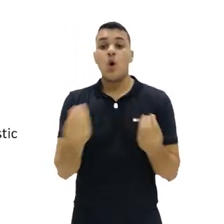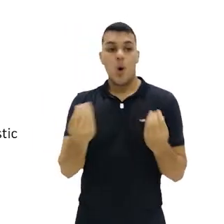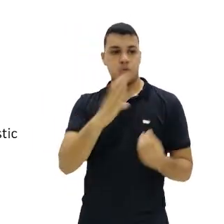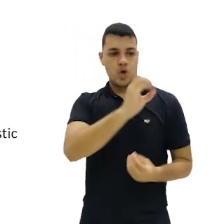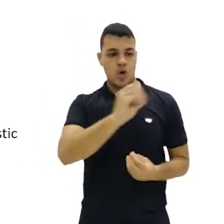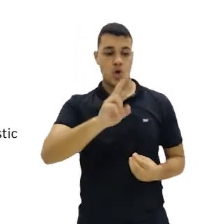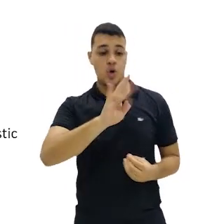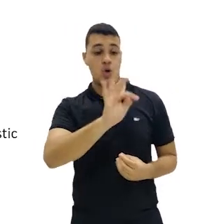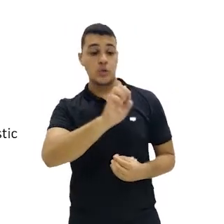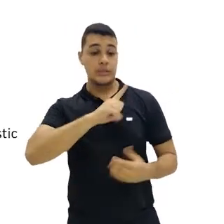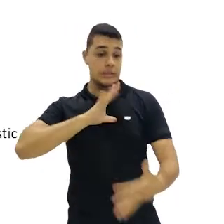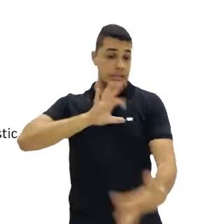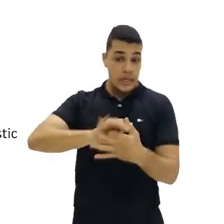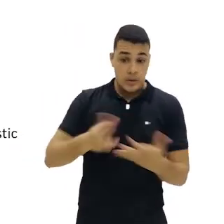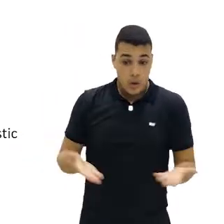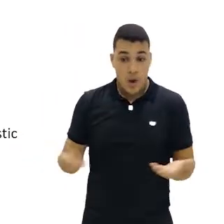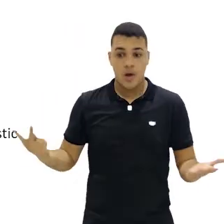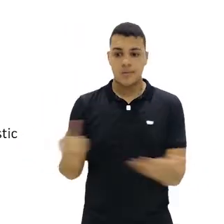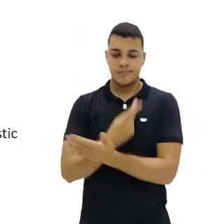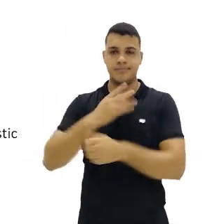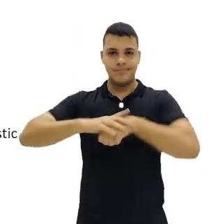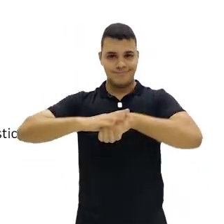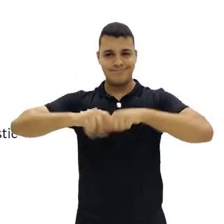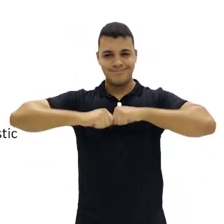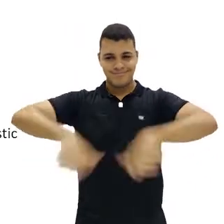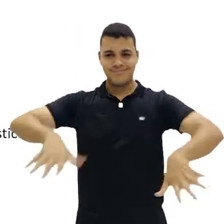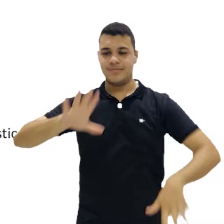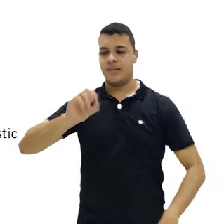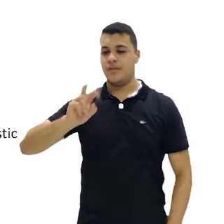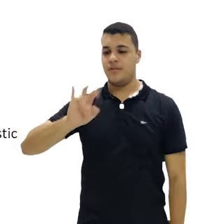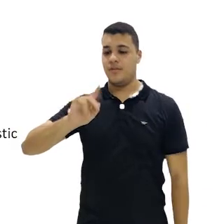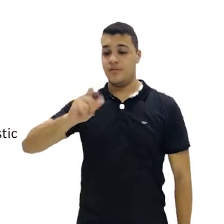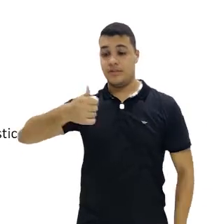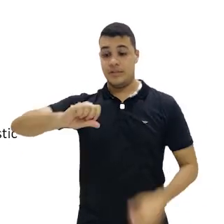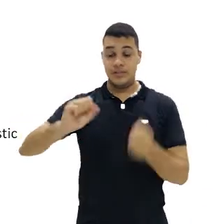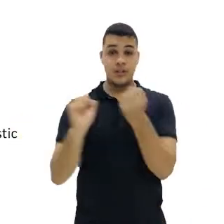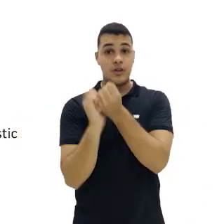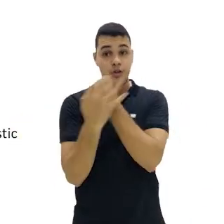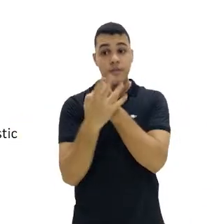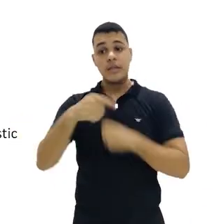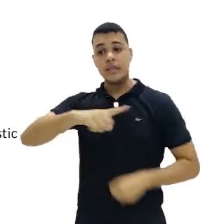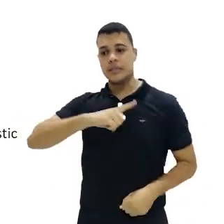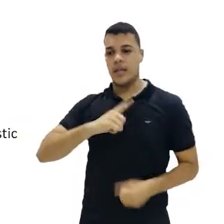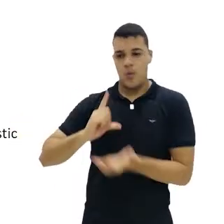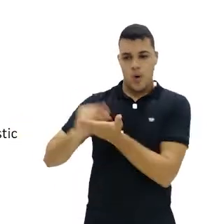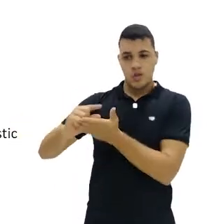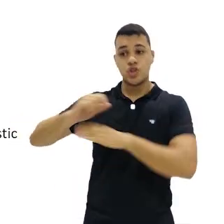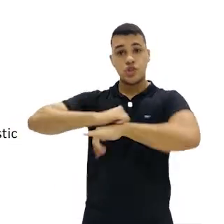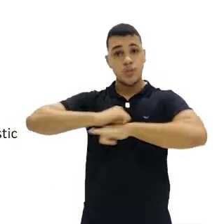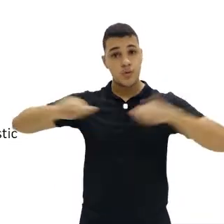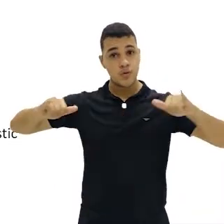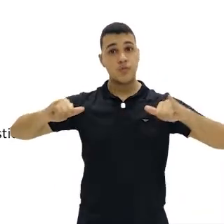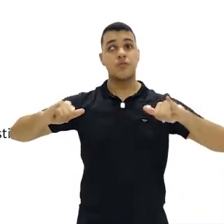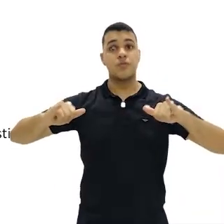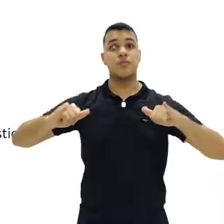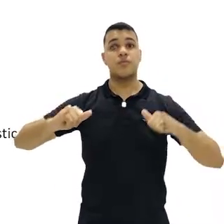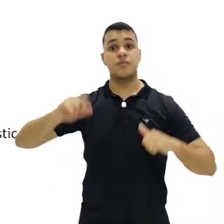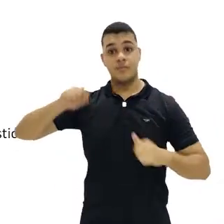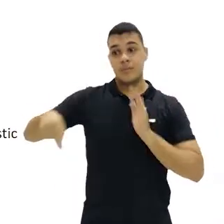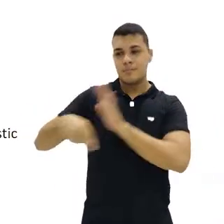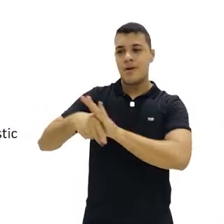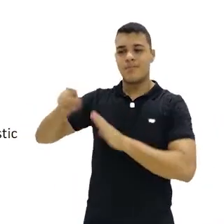trouxe um artigo que foi publicado no Journal of Infection, e esse artigo, ele